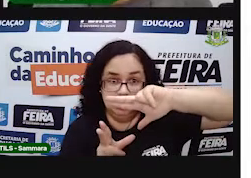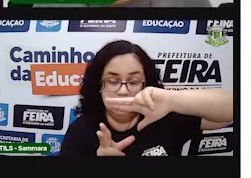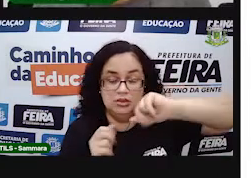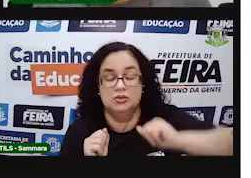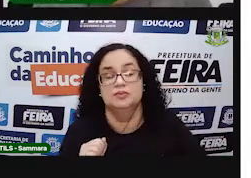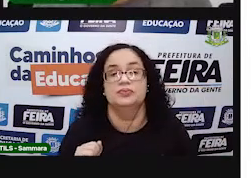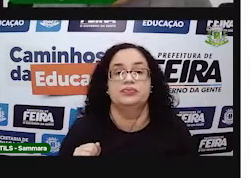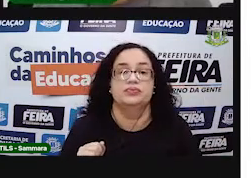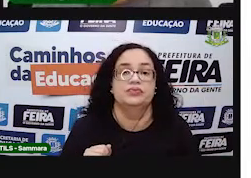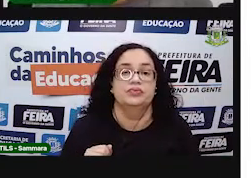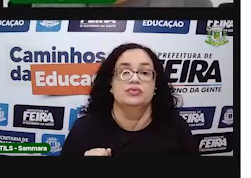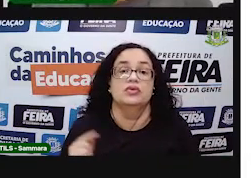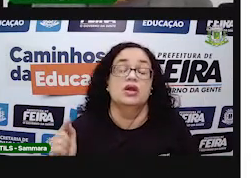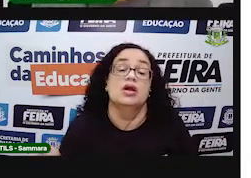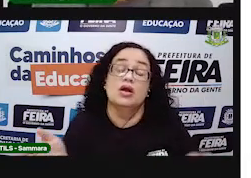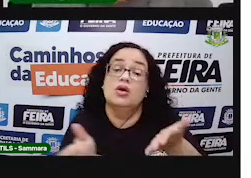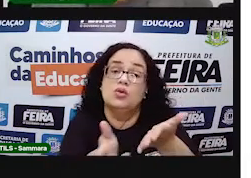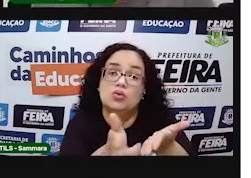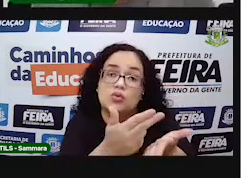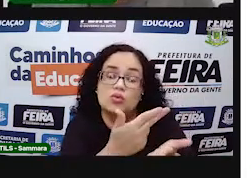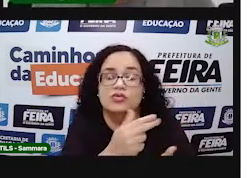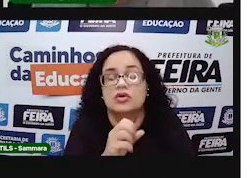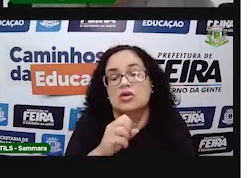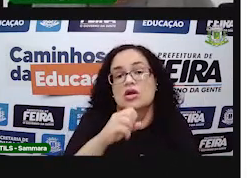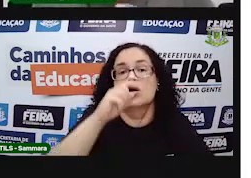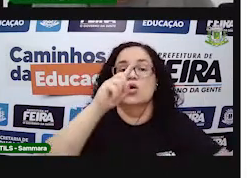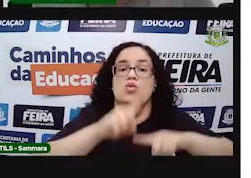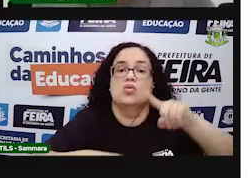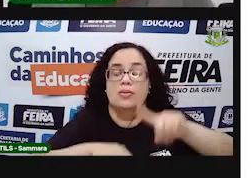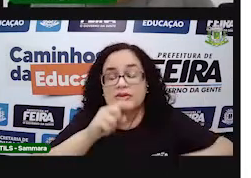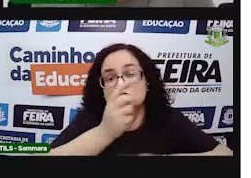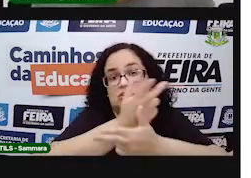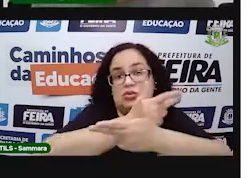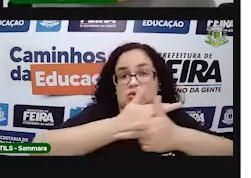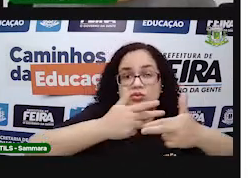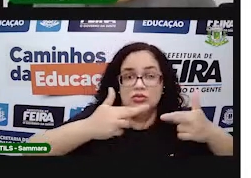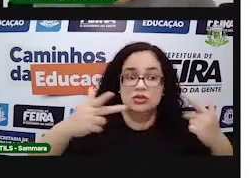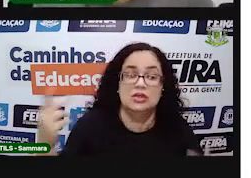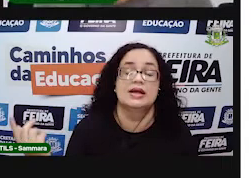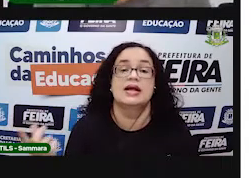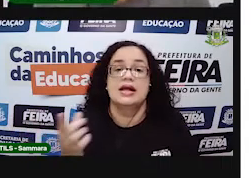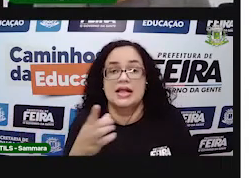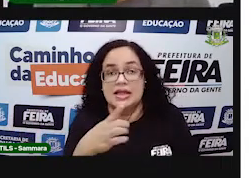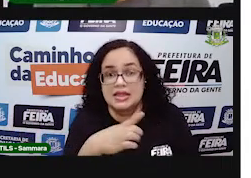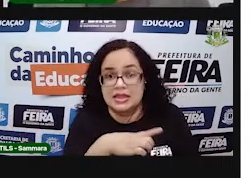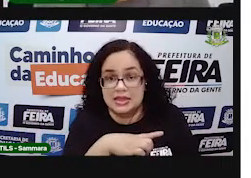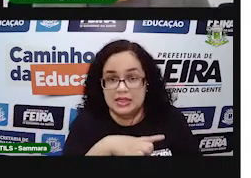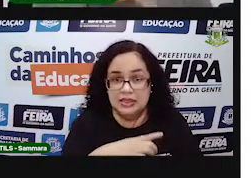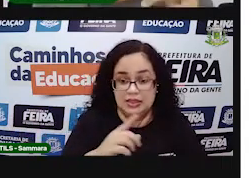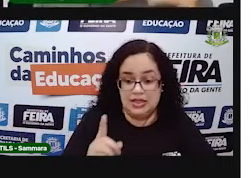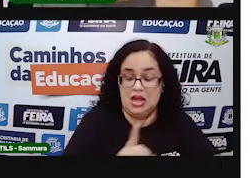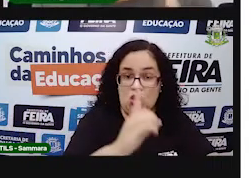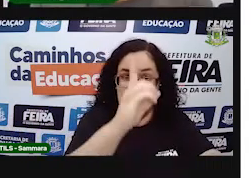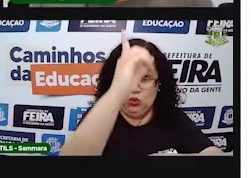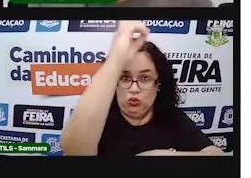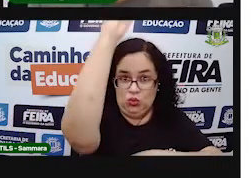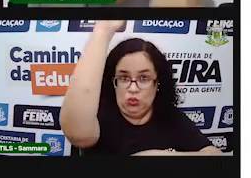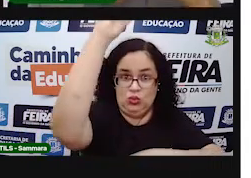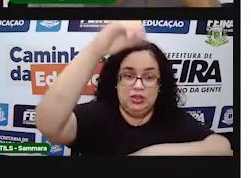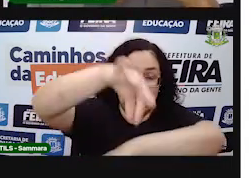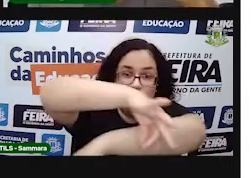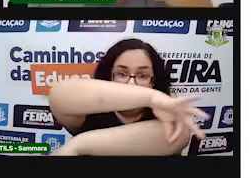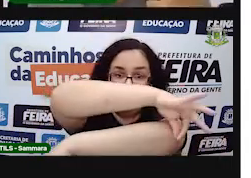geométrico, tá? É uma figura, um objeto, é uma coisa que tem